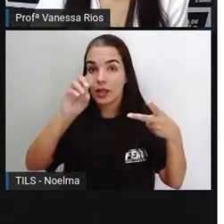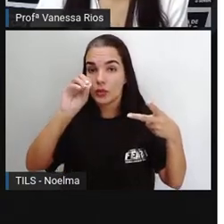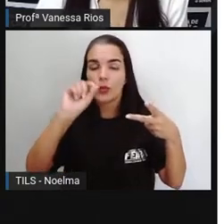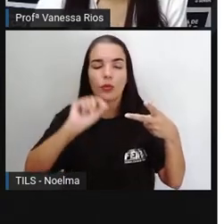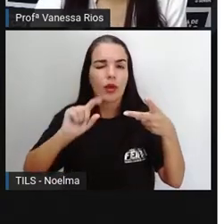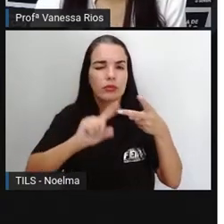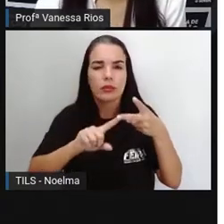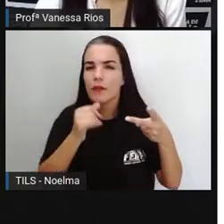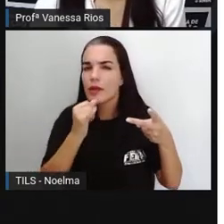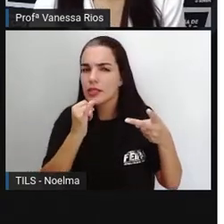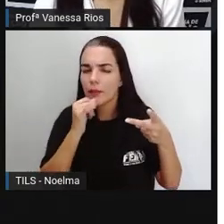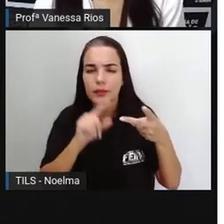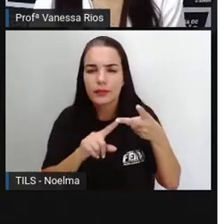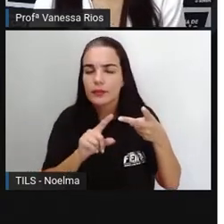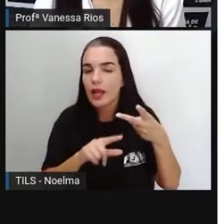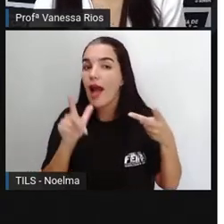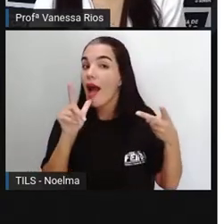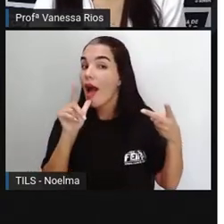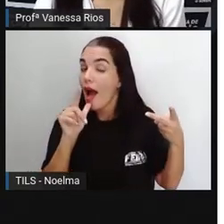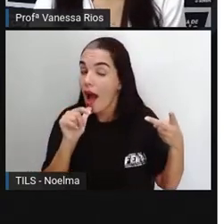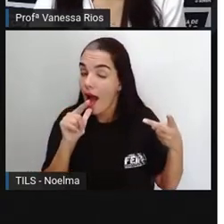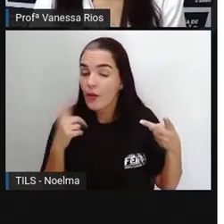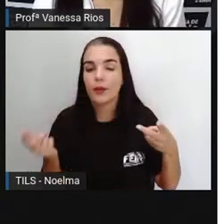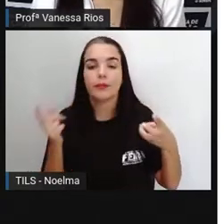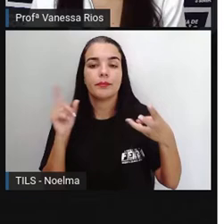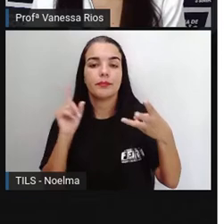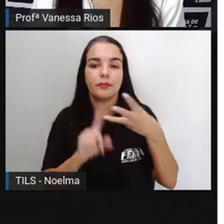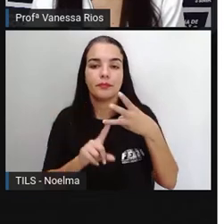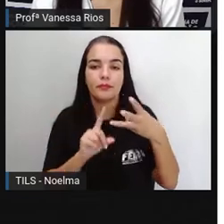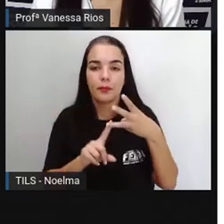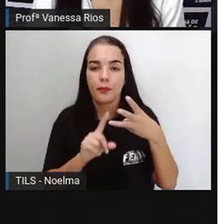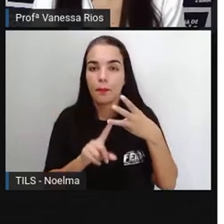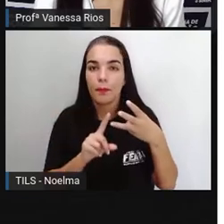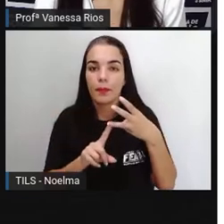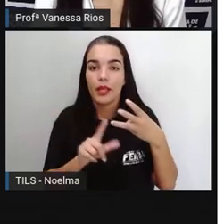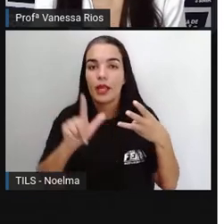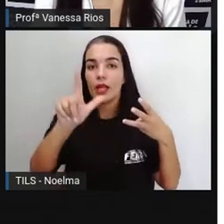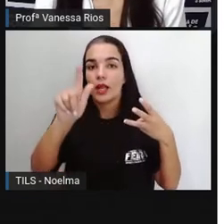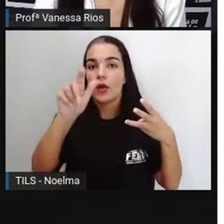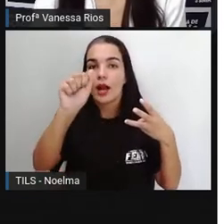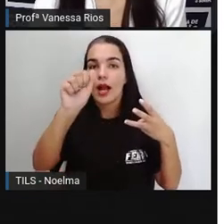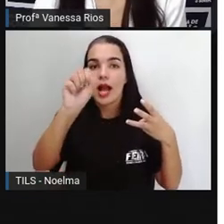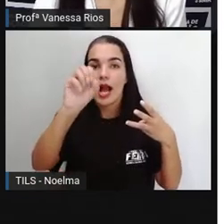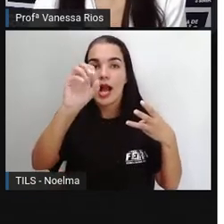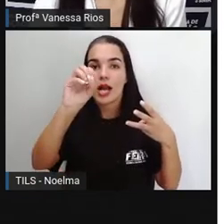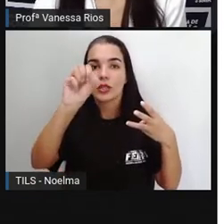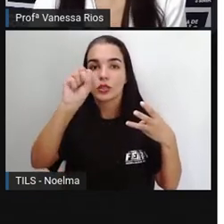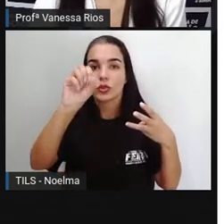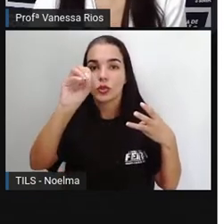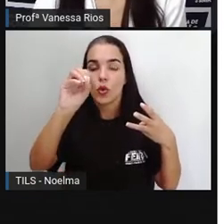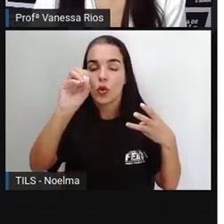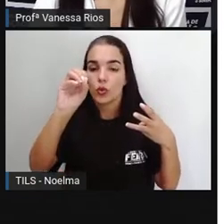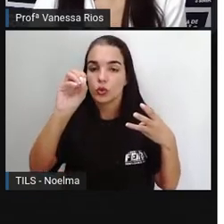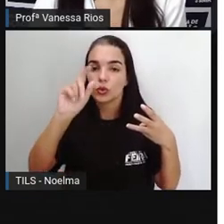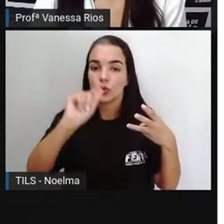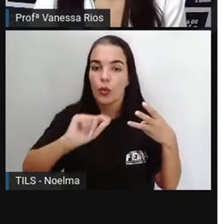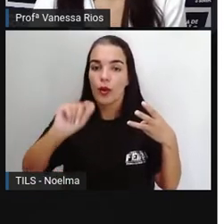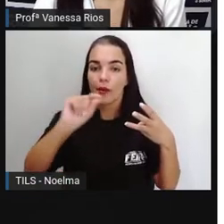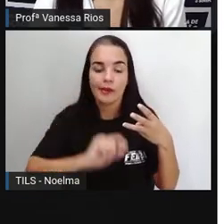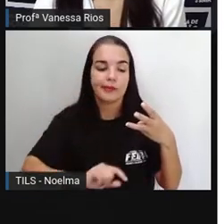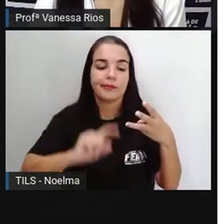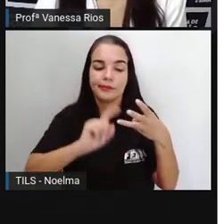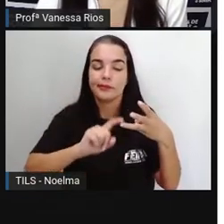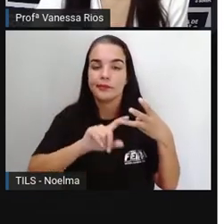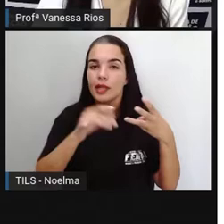prático, bem visível no nosso dia a dia é a água. E os elementos, né, os materiais, eles